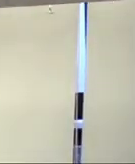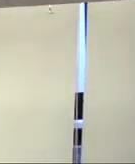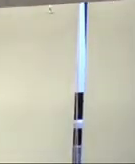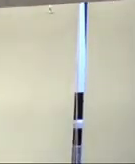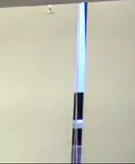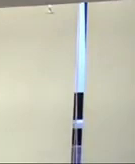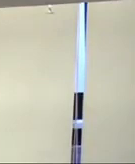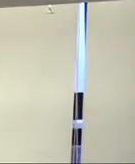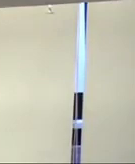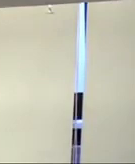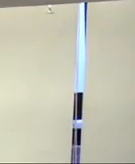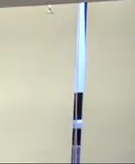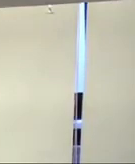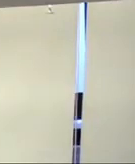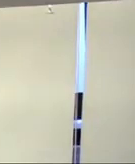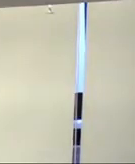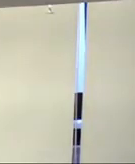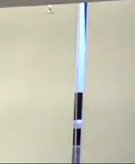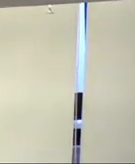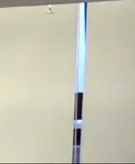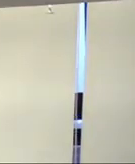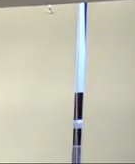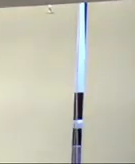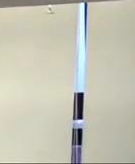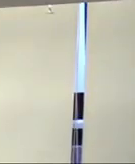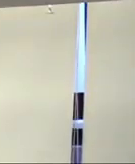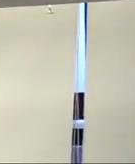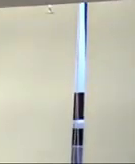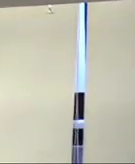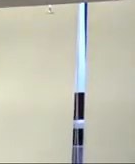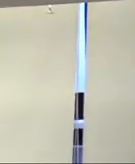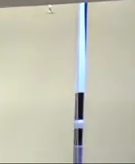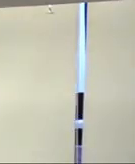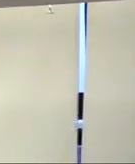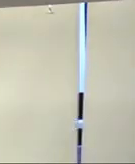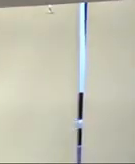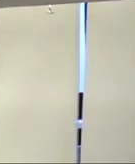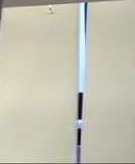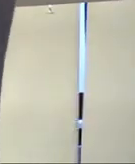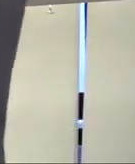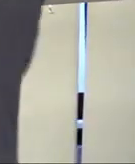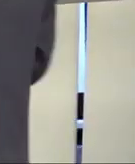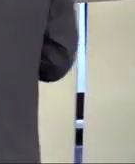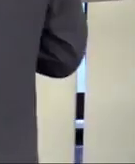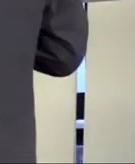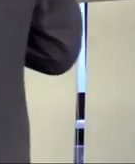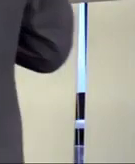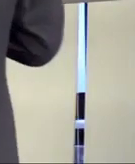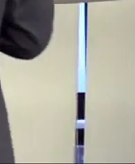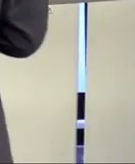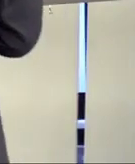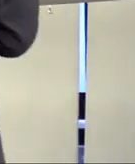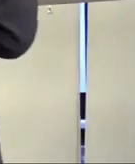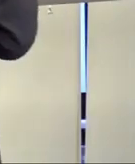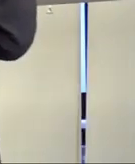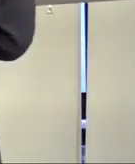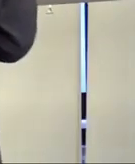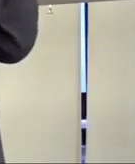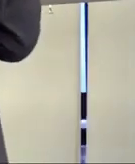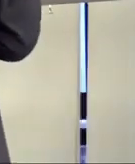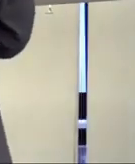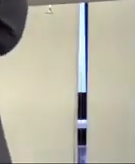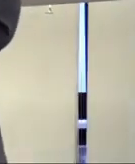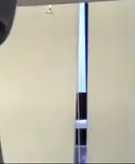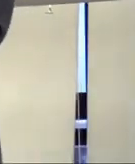ato político, nós vamos passar o filme Aqui Tem Pipoca, Tem Refrigerante, está aparecendo